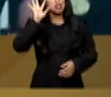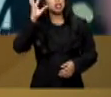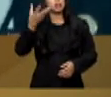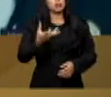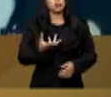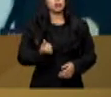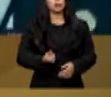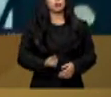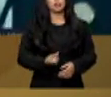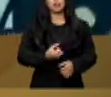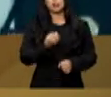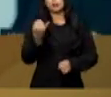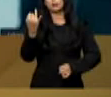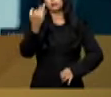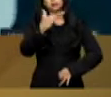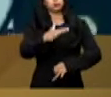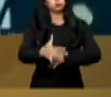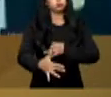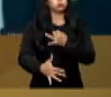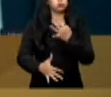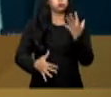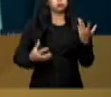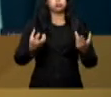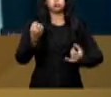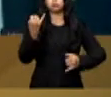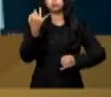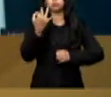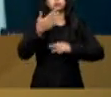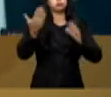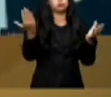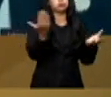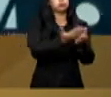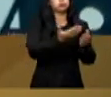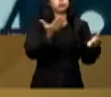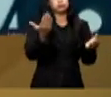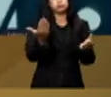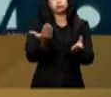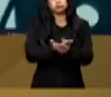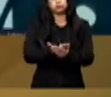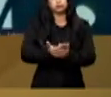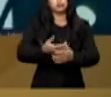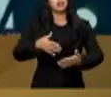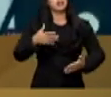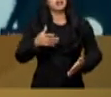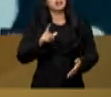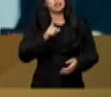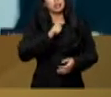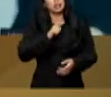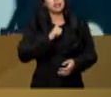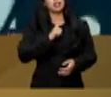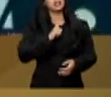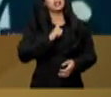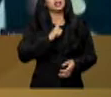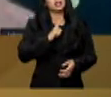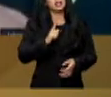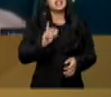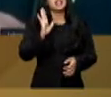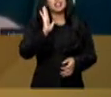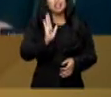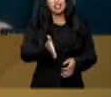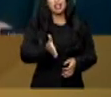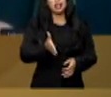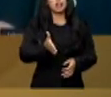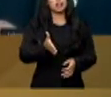as centenas, as milhares de ações em curso e talvez já julgadas em